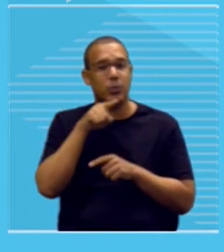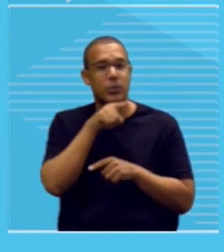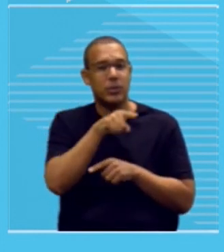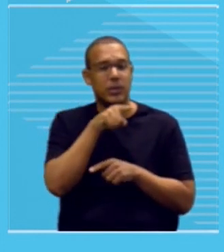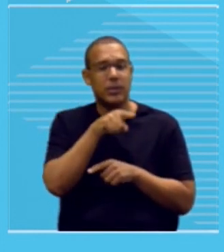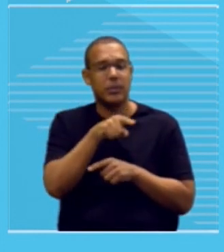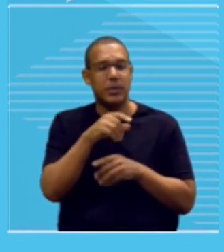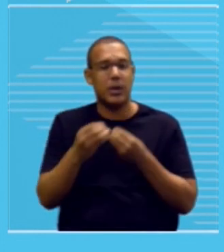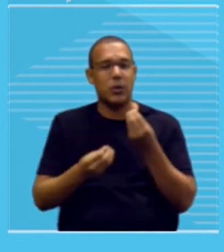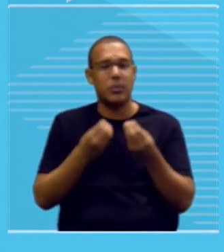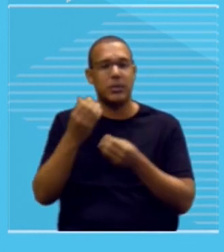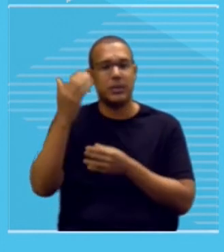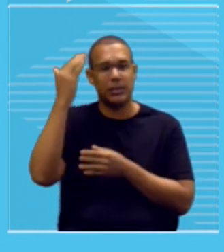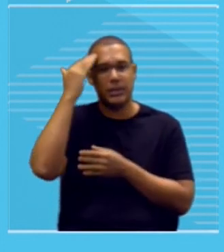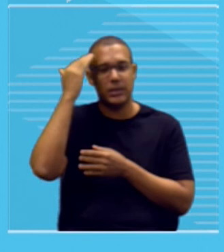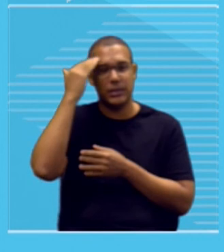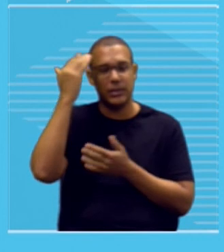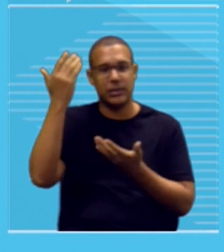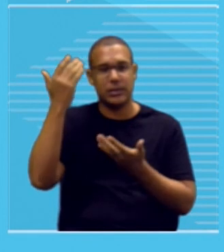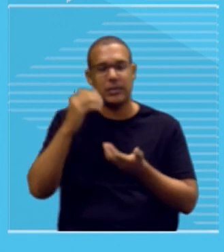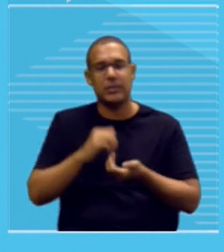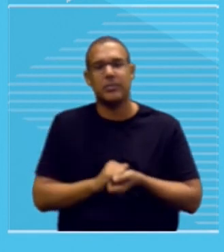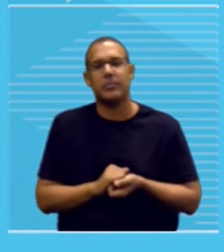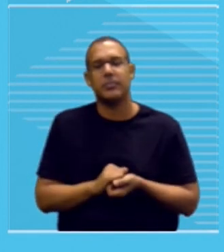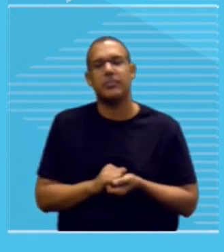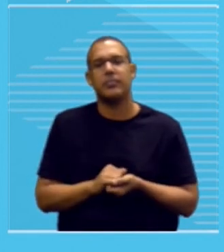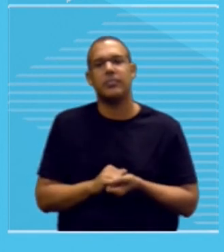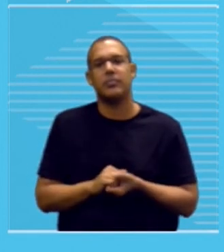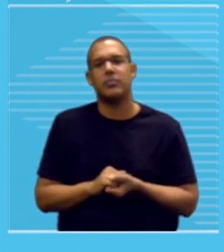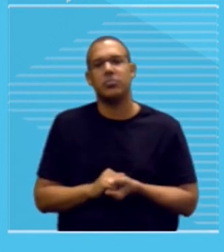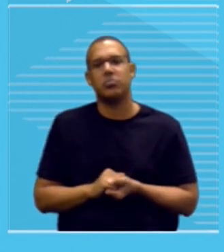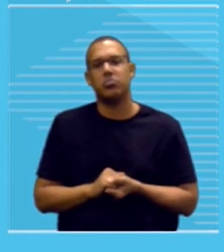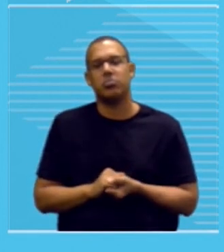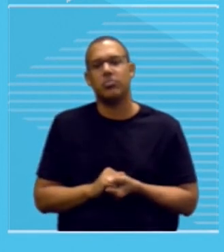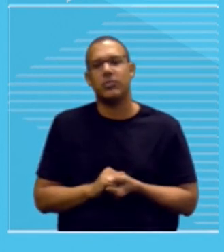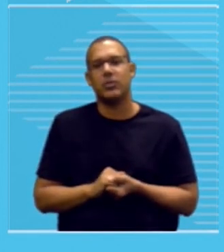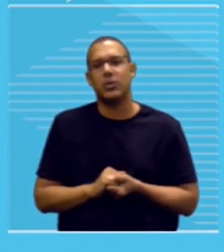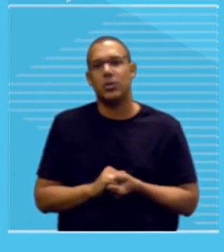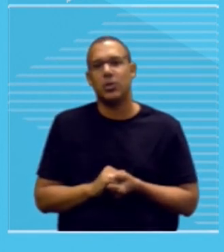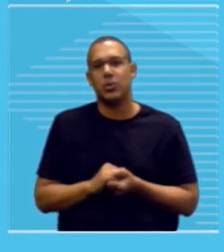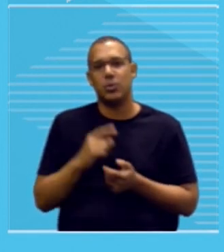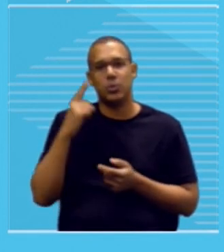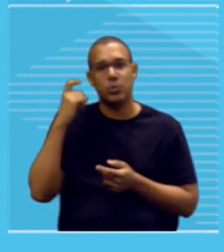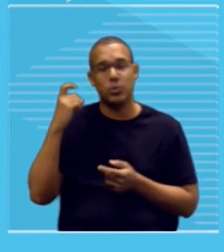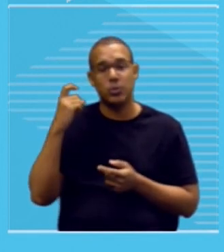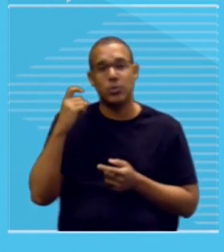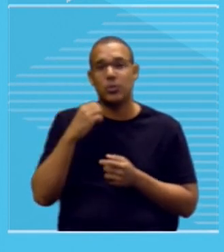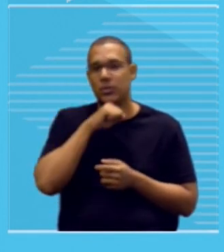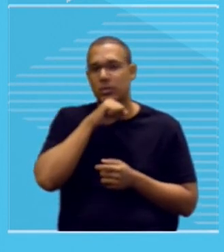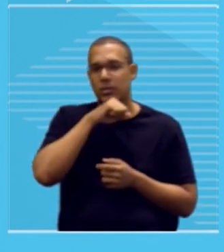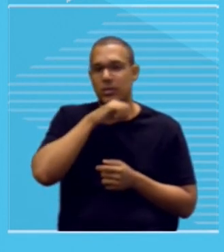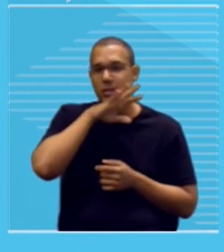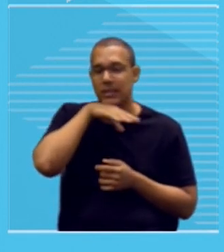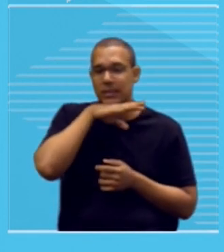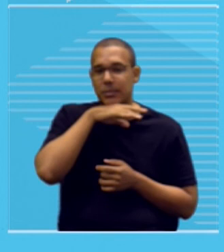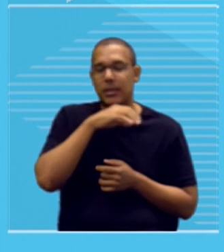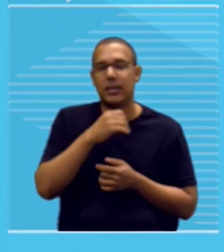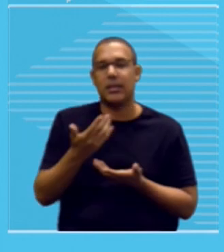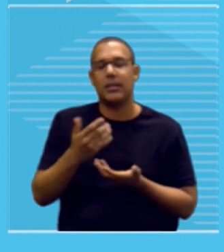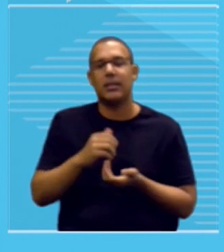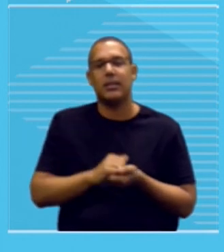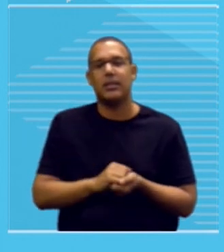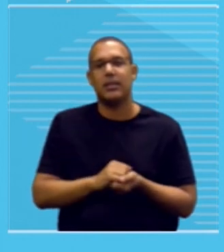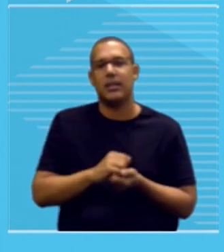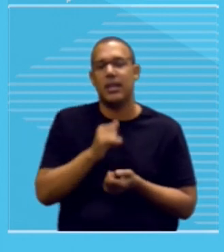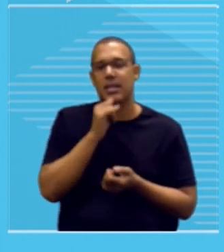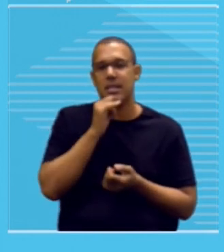aquele som nome disso é onomatopeia o som que os animais produzem também o miau uau uau tudo isso